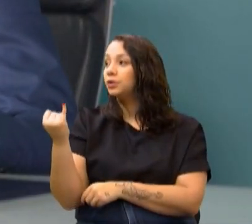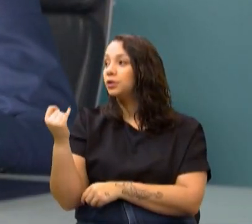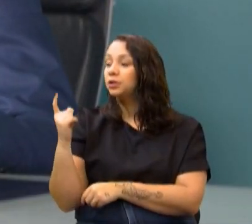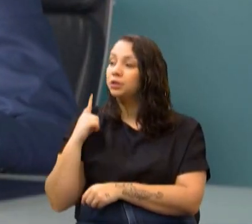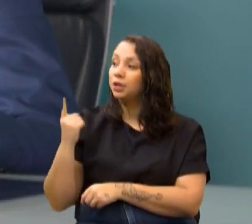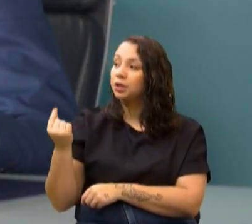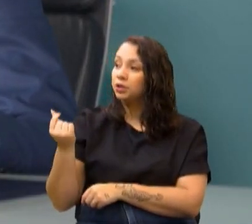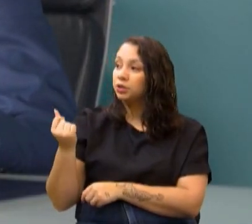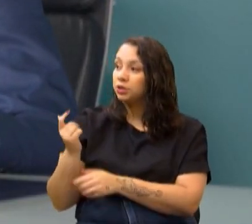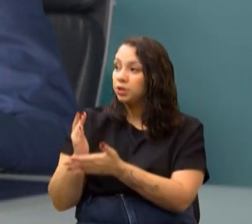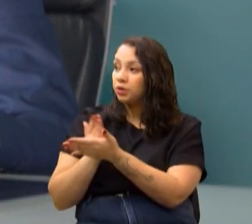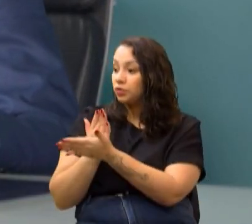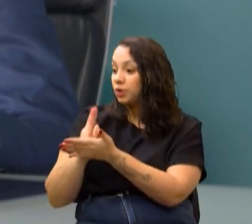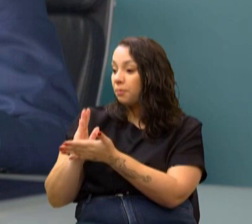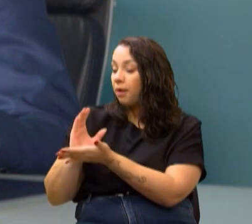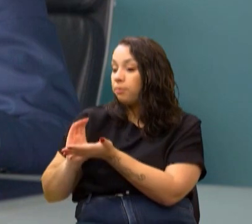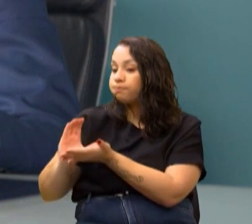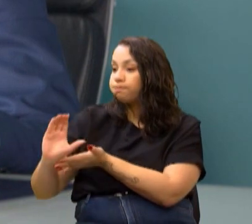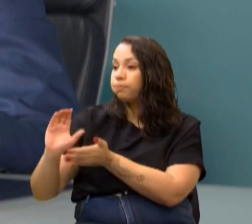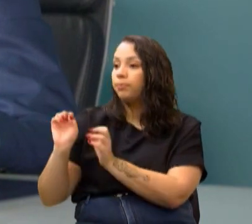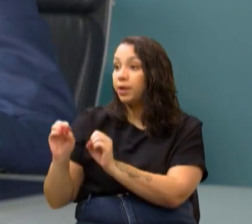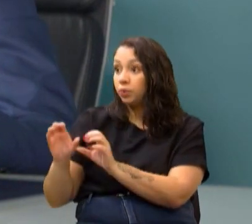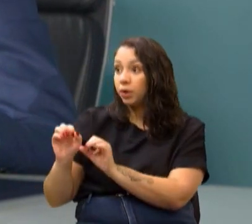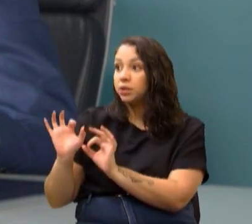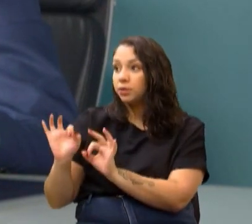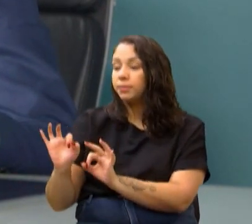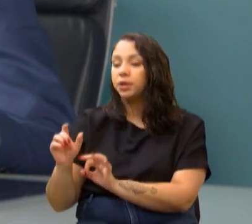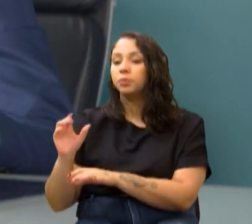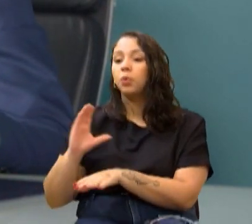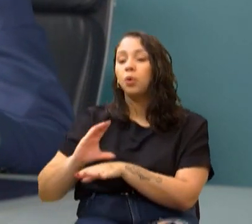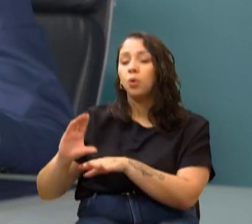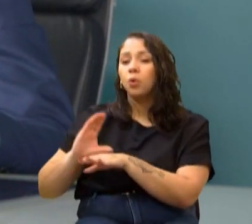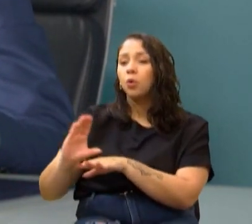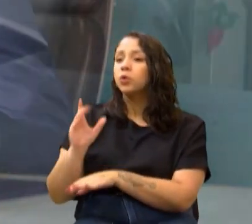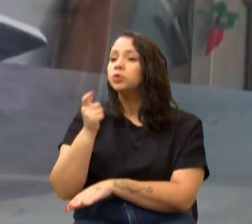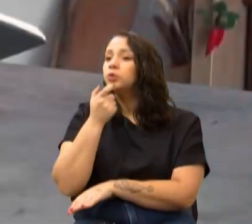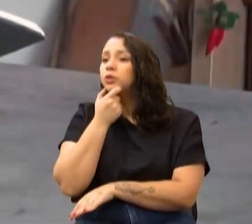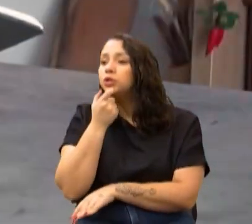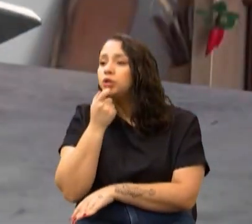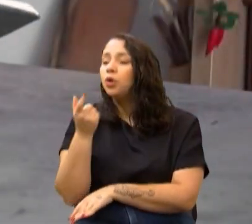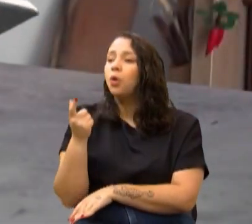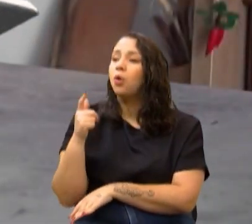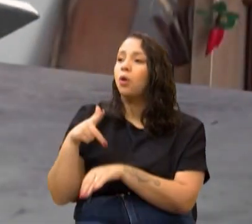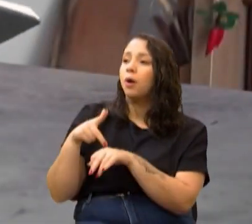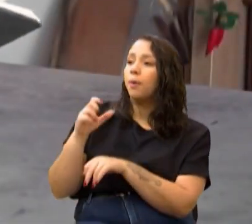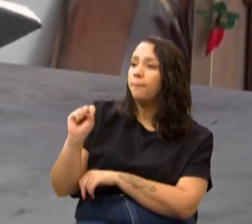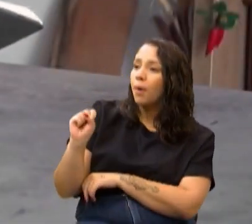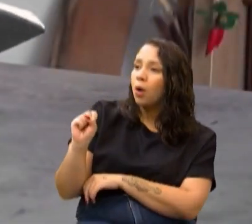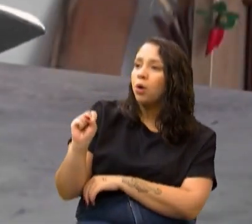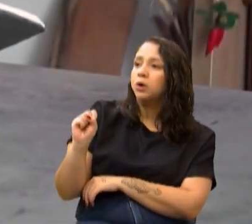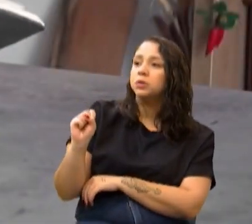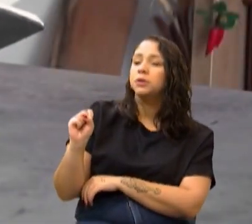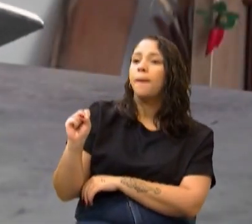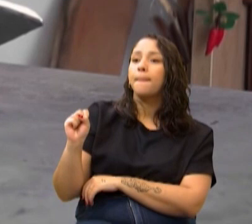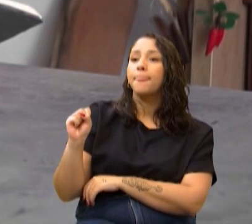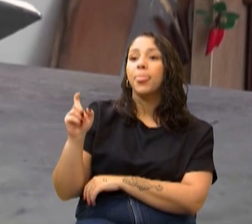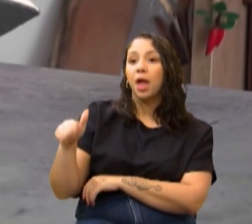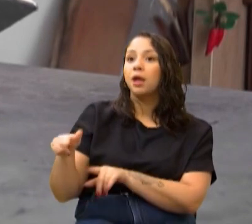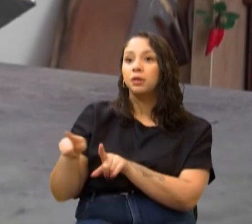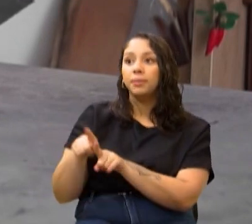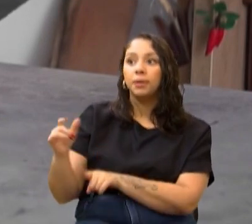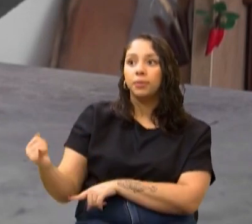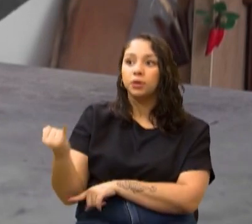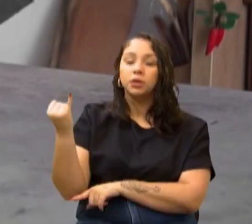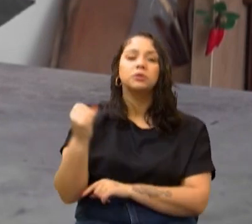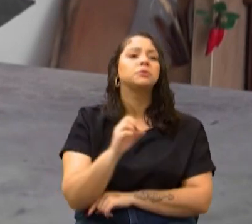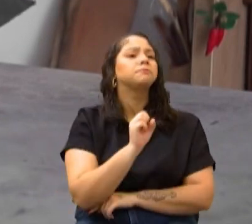esse valor separado, né? Investir em educação mesmo. Cursos, idiomas, pós-graduações,